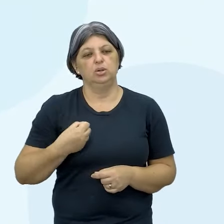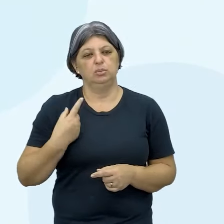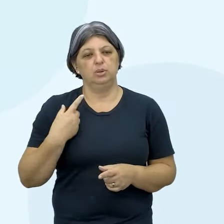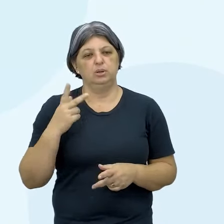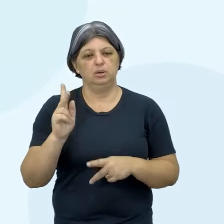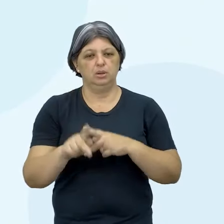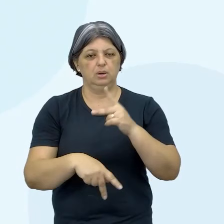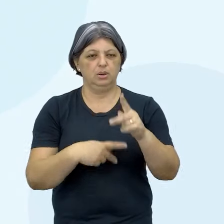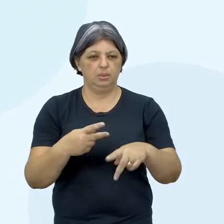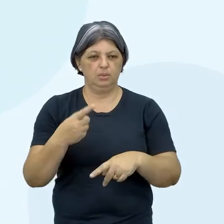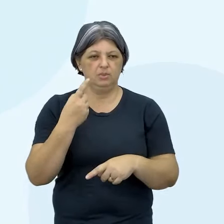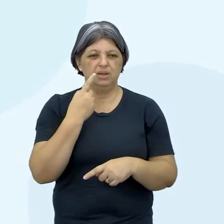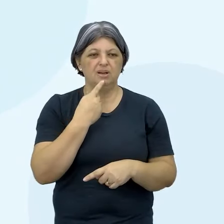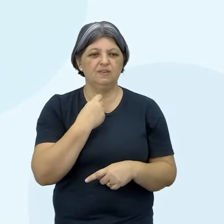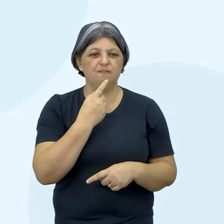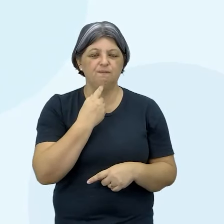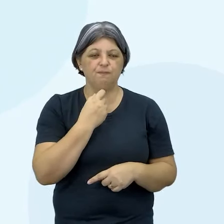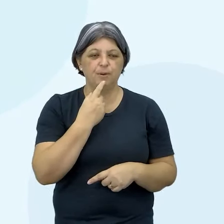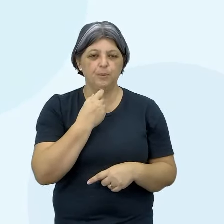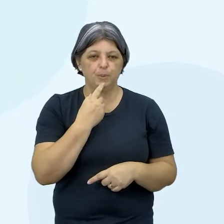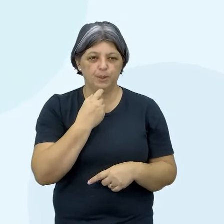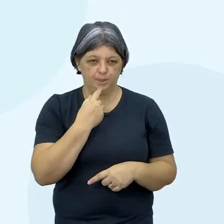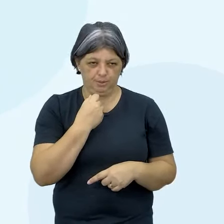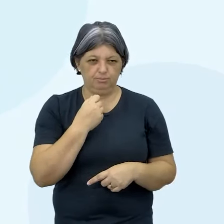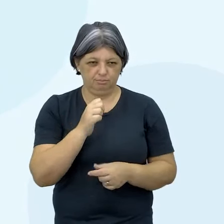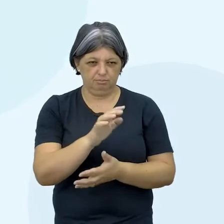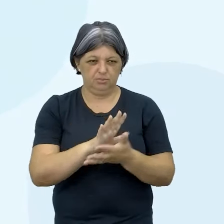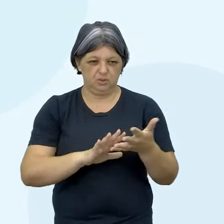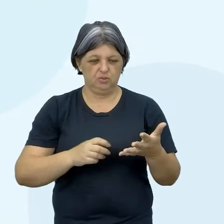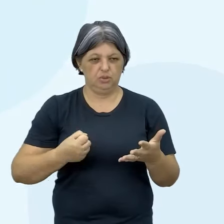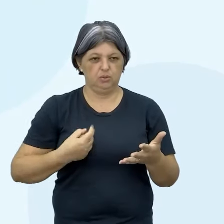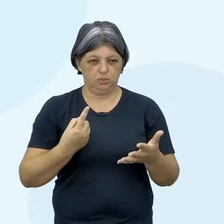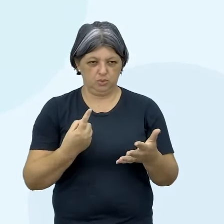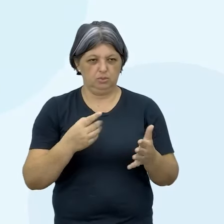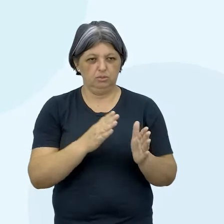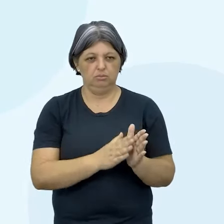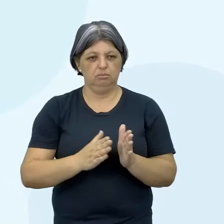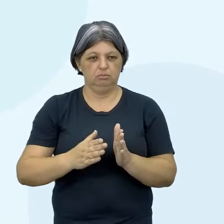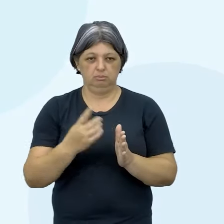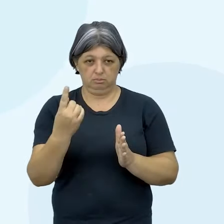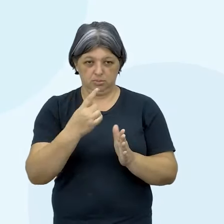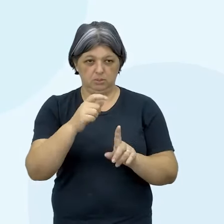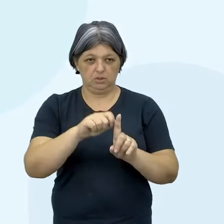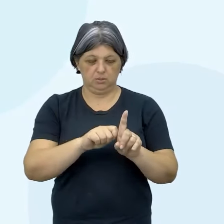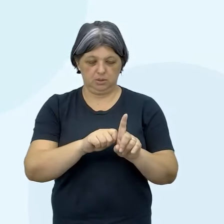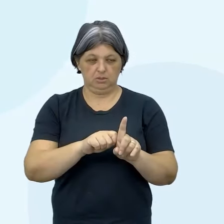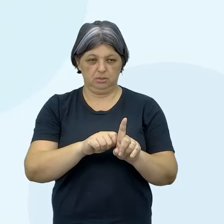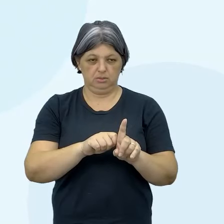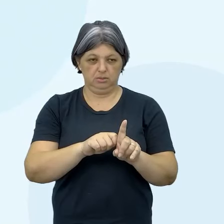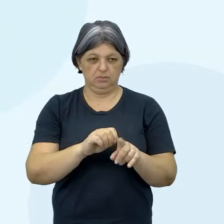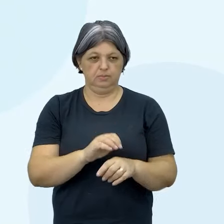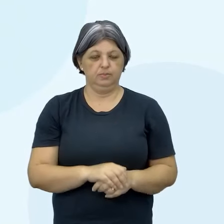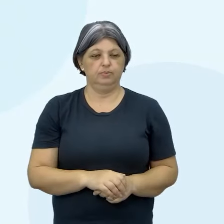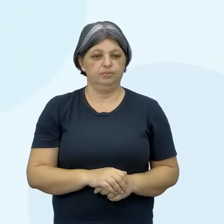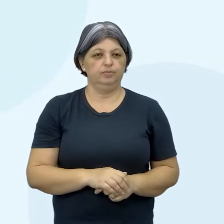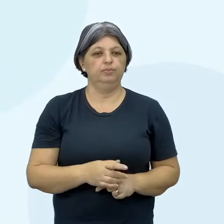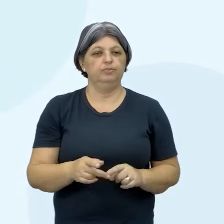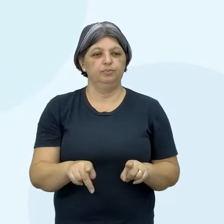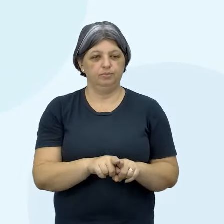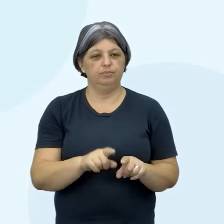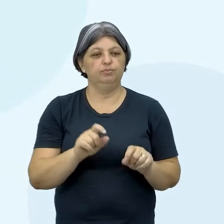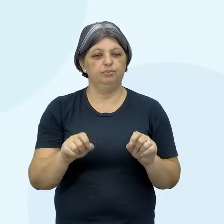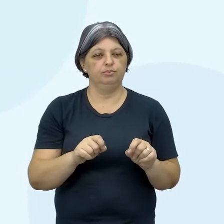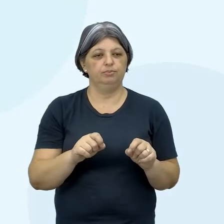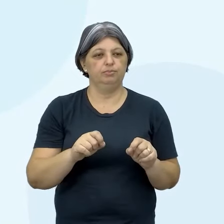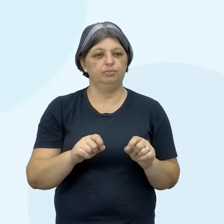população índice, que está em vermelho, ele vai estar trabalhando a atividade 1 durante o primeiro mês. O professor que vai estar dando ao